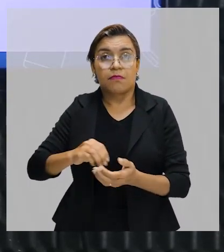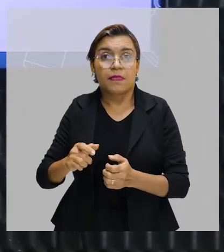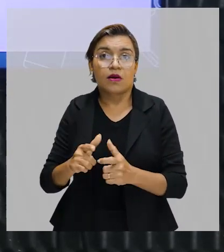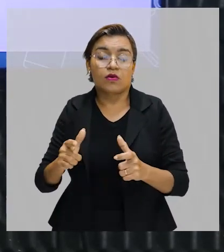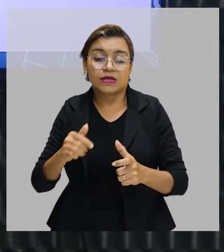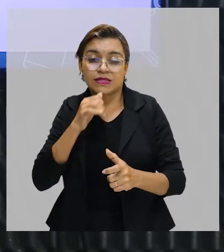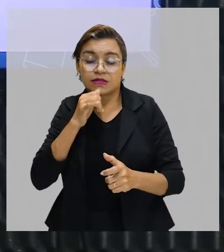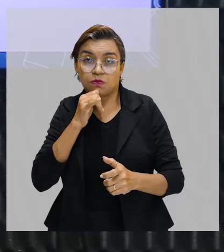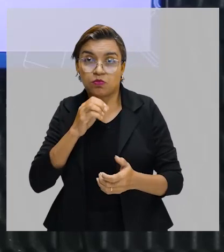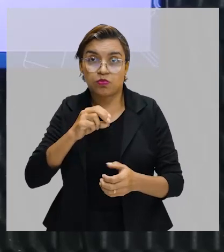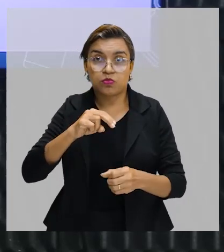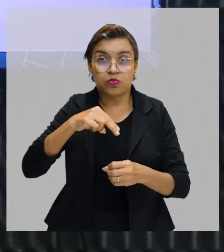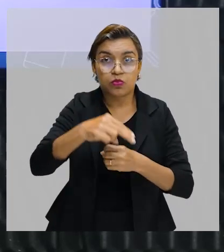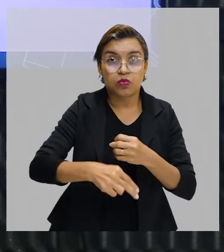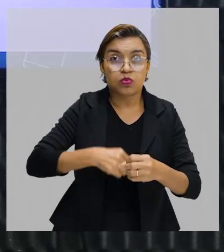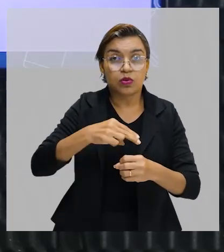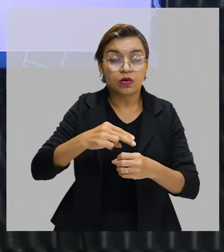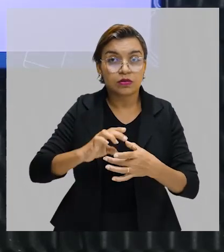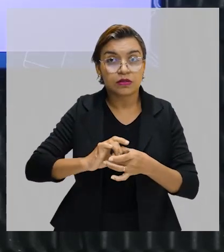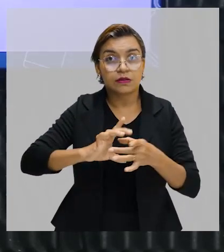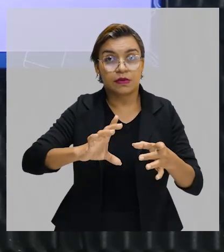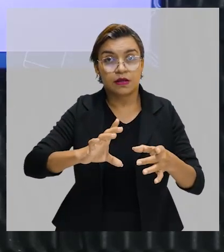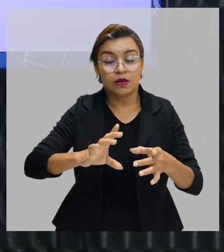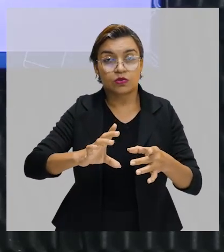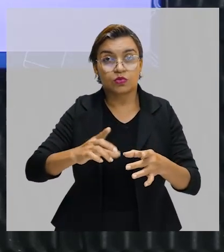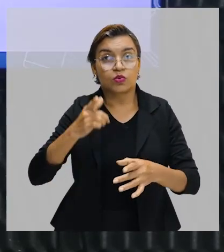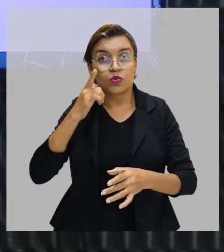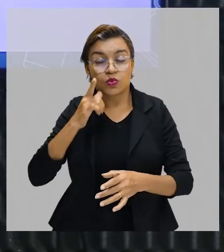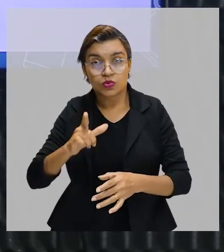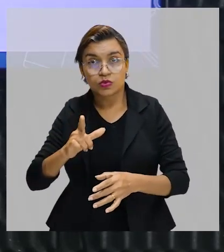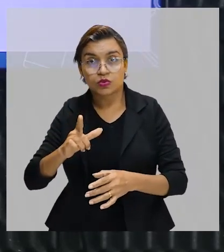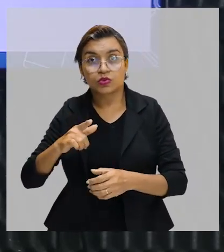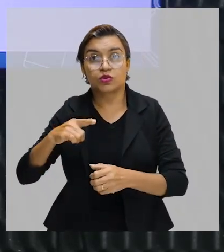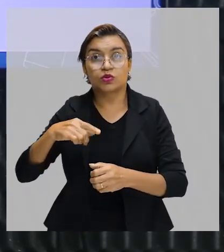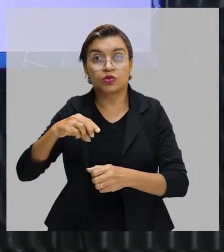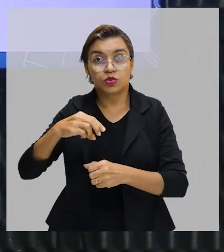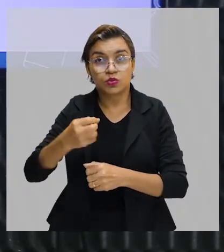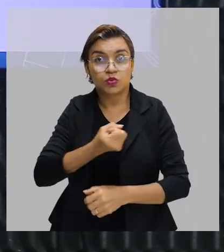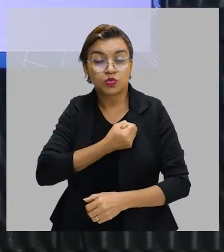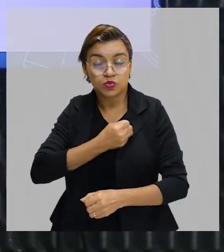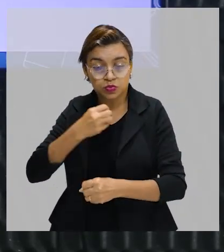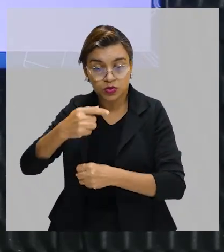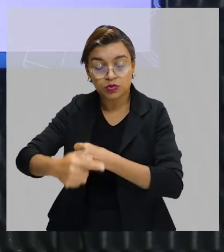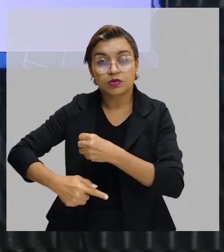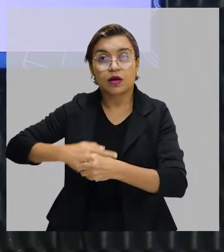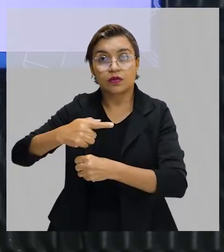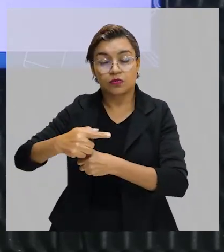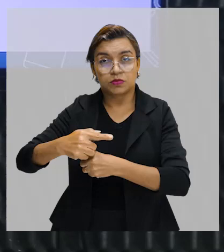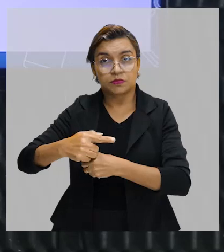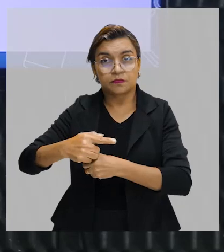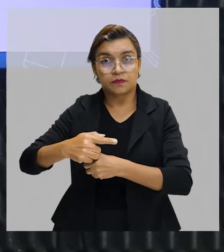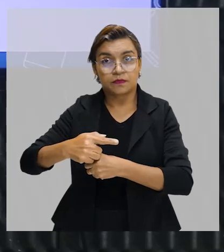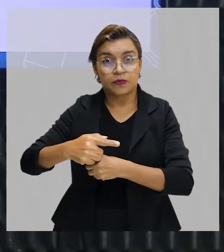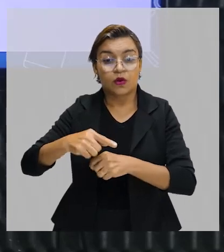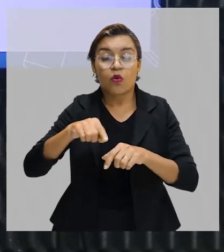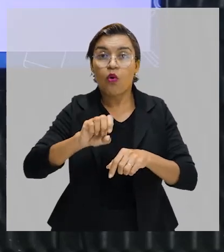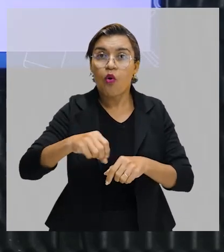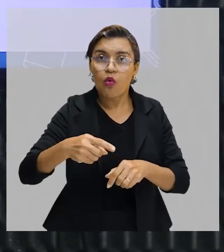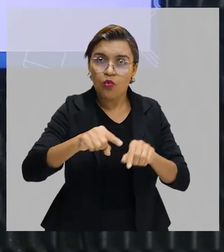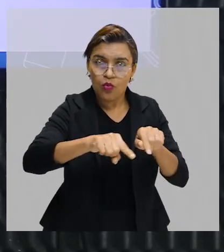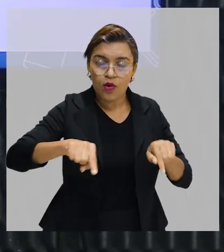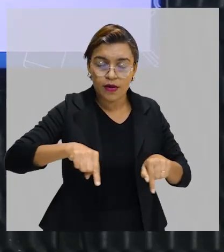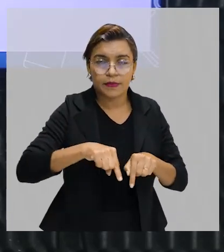liberados, eles conseguirem atingir outros núcleos atômicos. No ambiente controlado, com o refletor de nêutrons, não. Eu vou